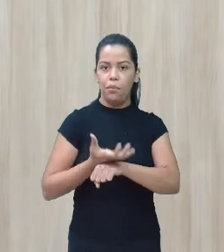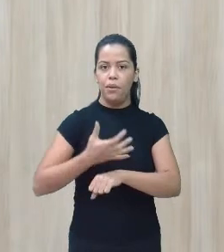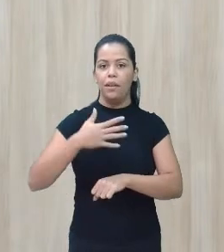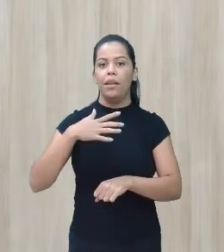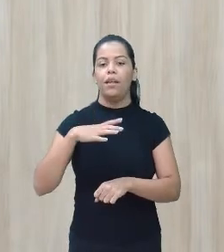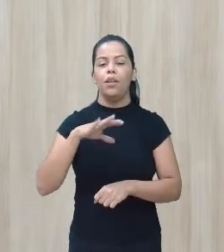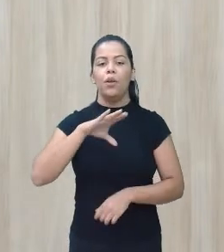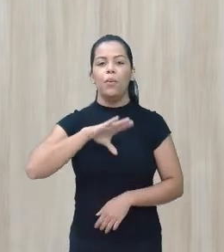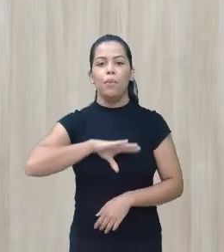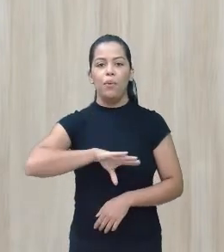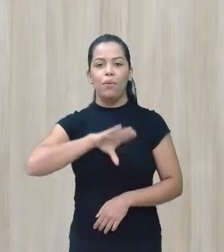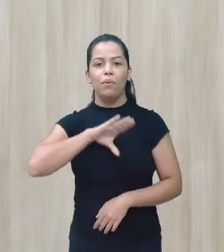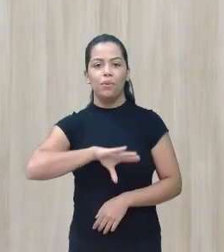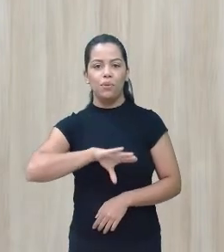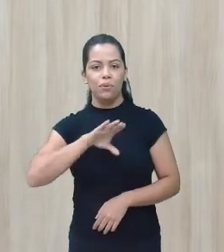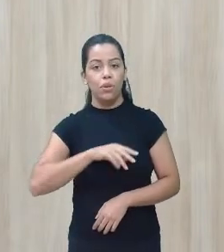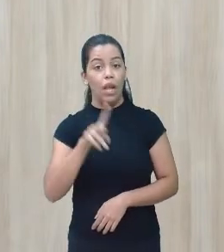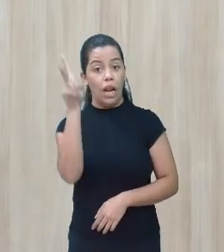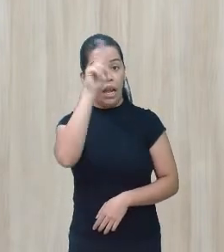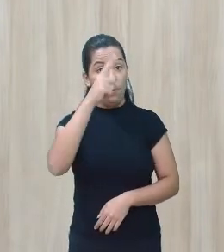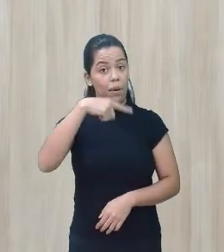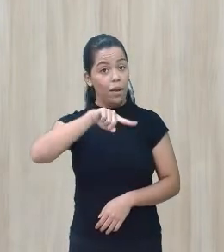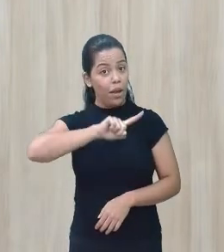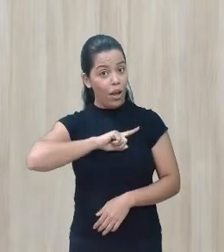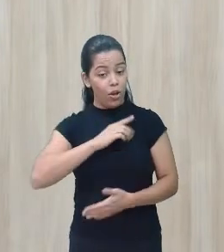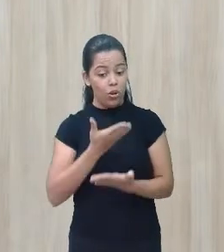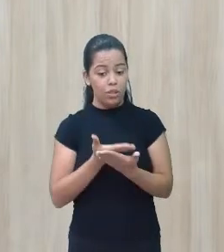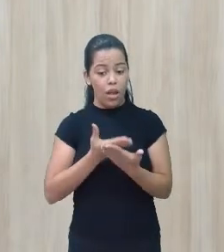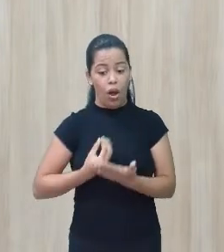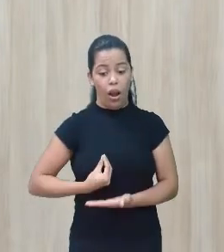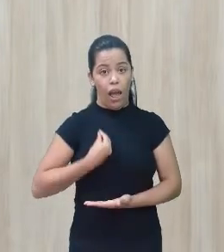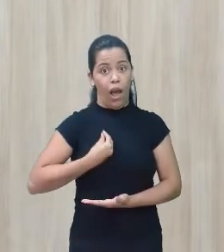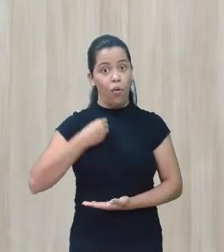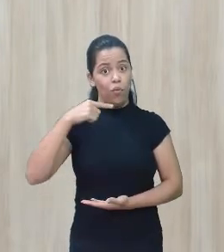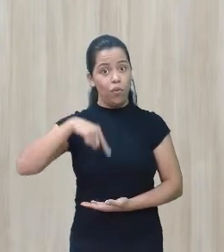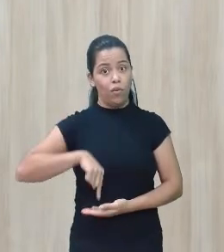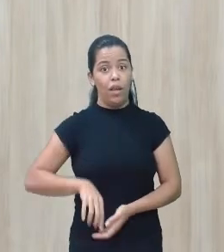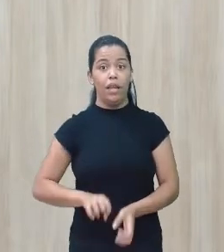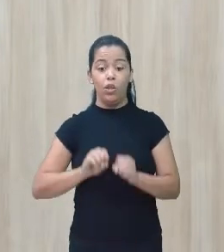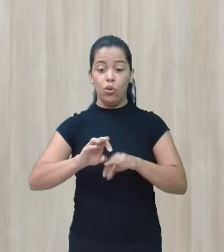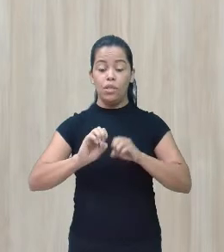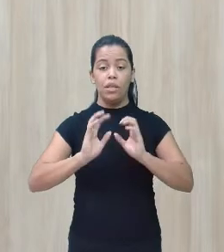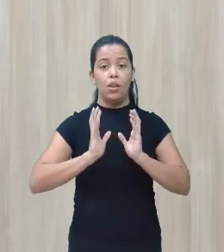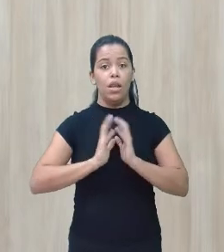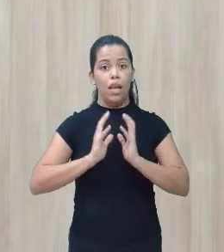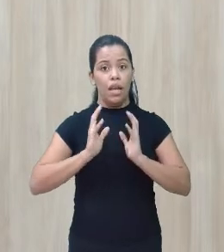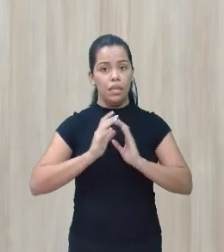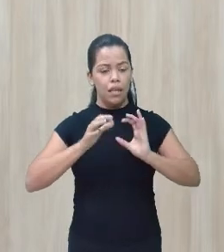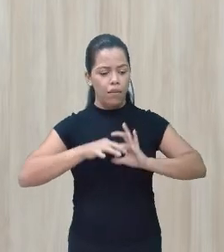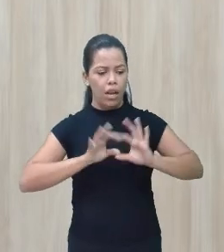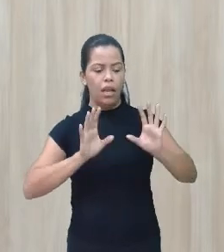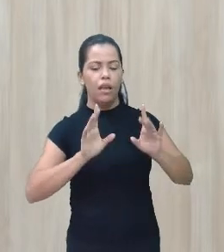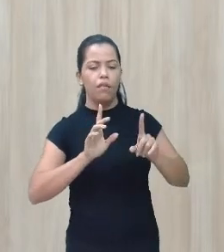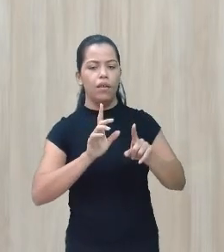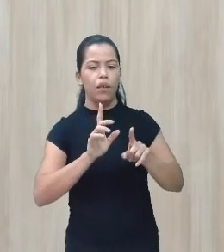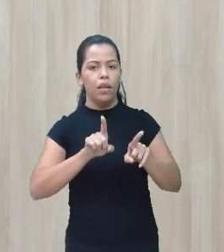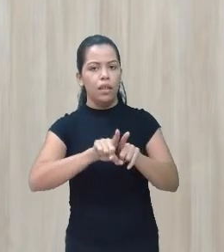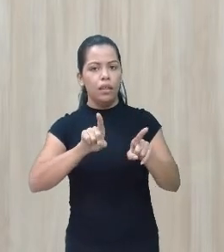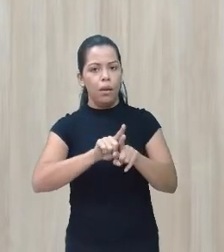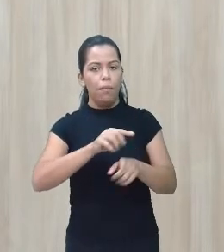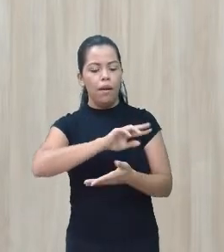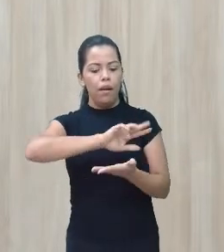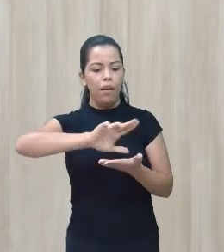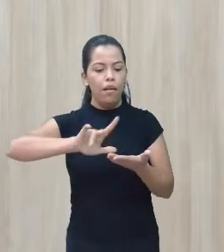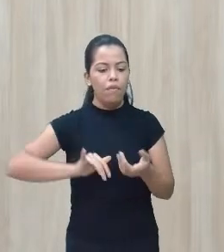portuguesa. Lembrando que a nossa aula acontece ao vivo aqui dos estúdios do Educa Recife e também ficará disponível em plataformas digitais como o app do